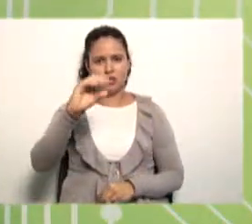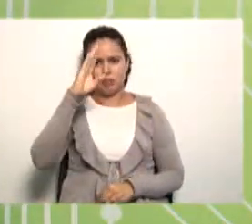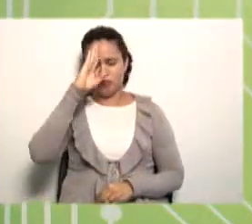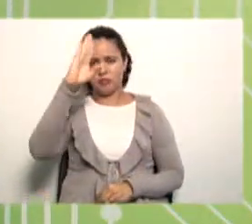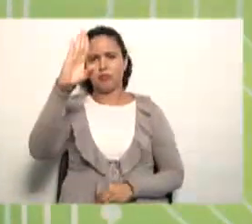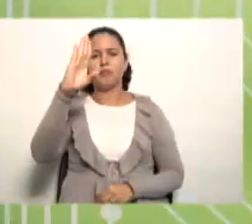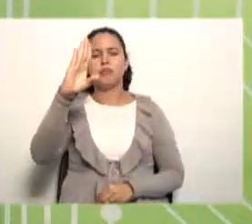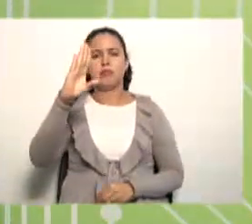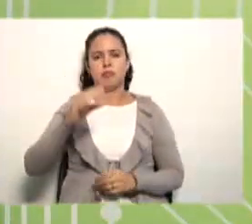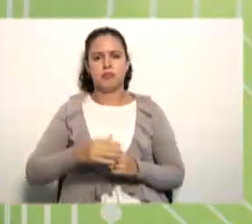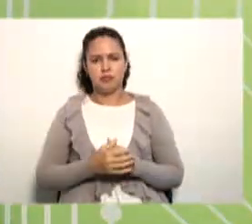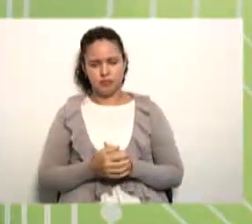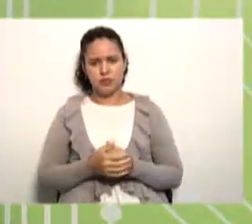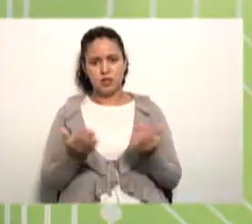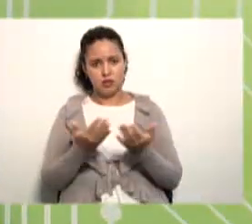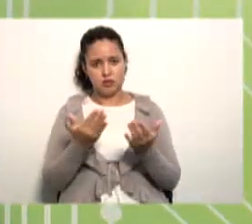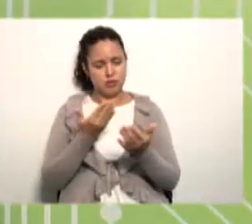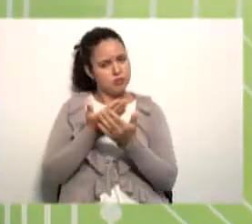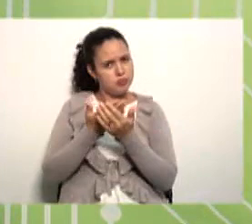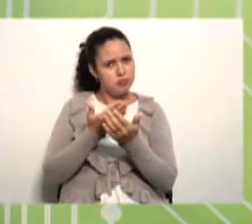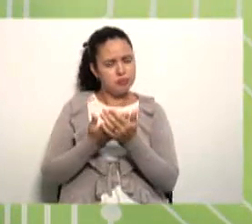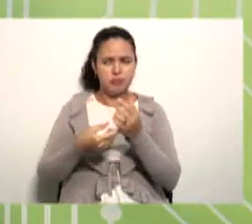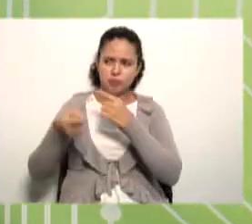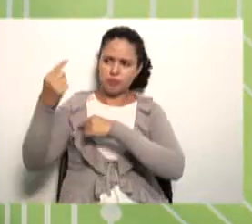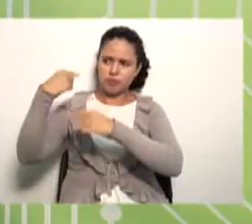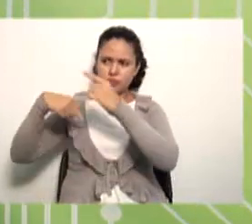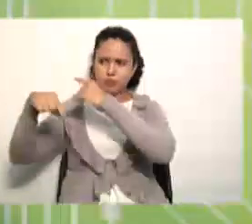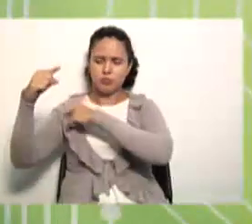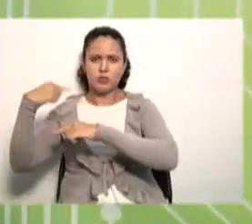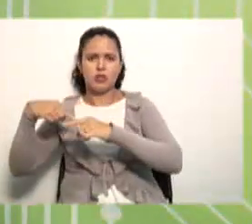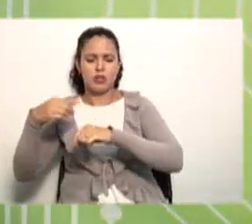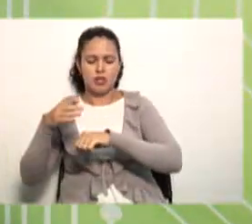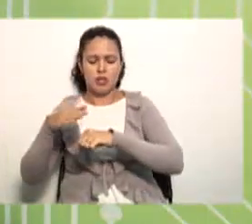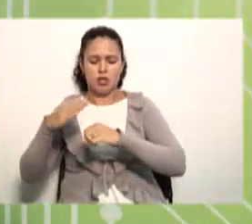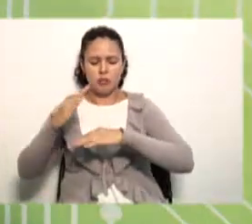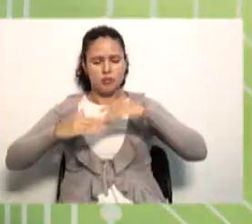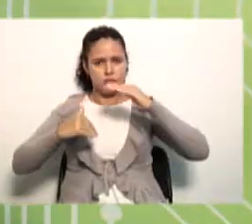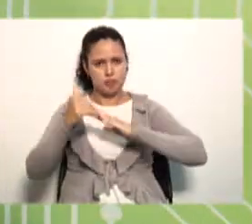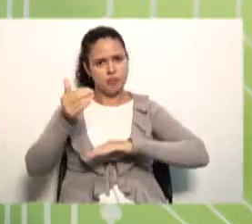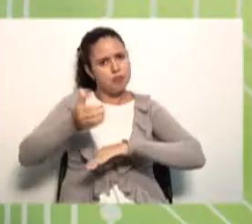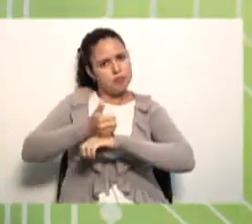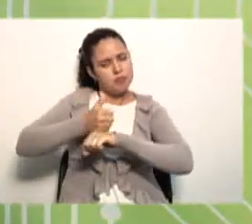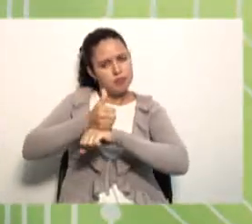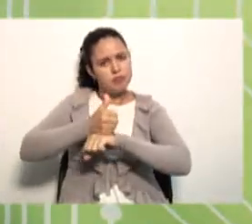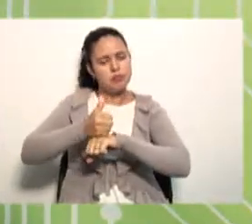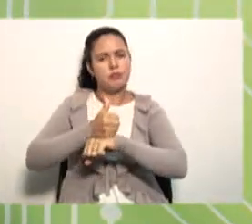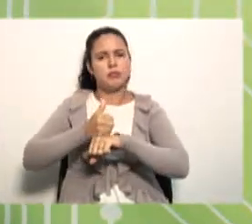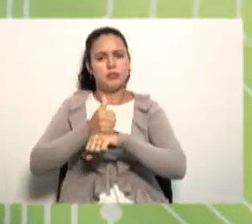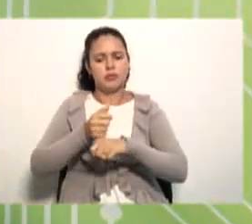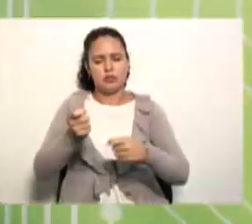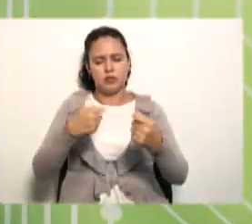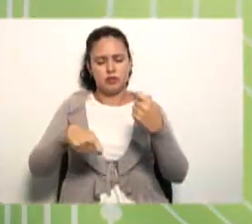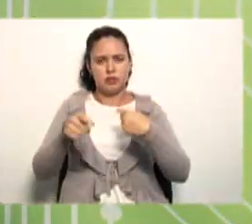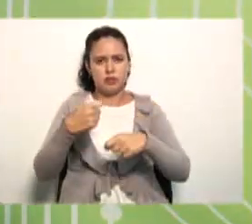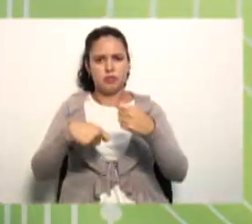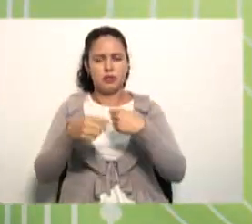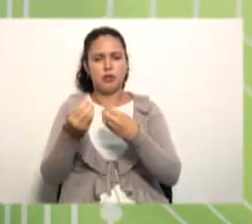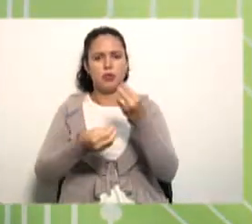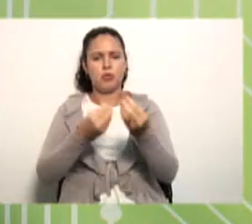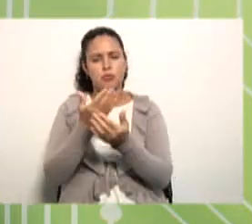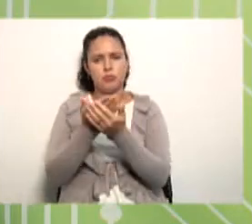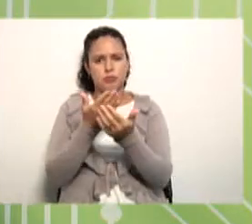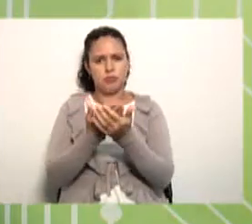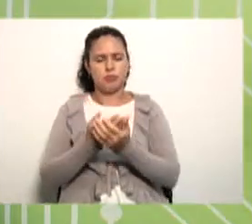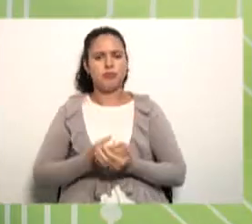revisão aí de vários momentos históricos, de várias ideias que os economistas tiveram sobre coisas que são importantes dentro da economia. Vamos